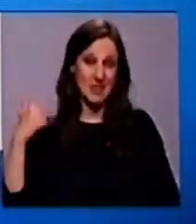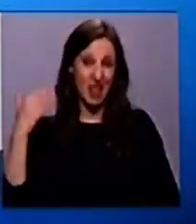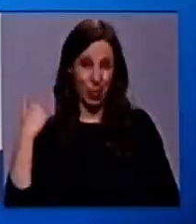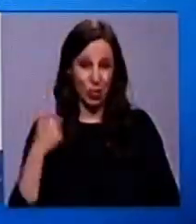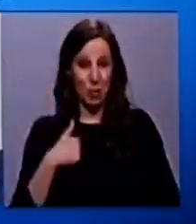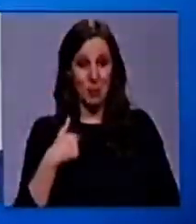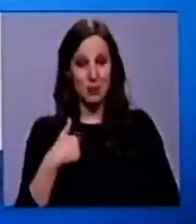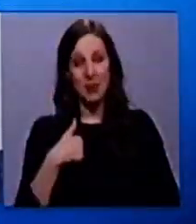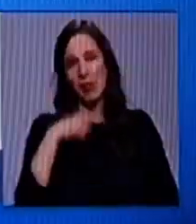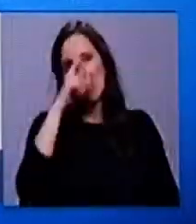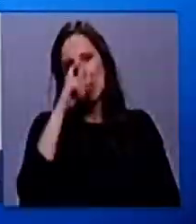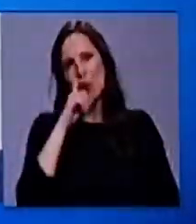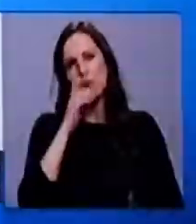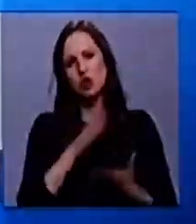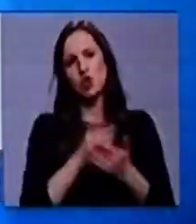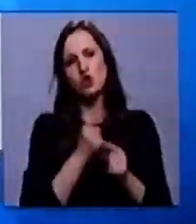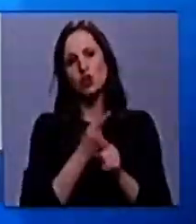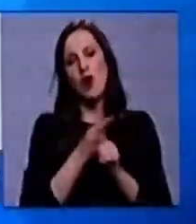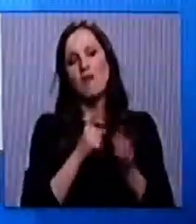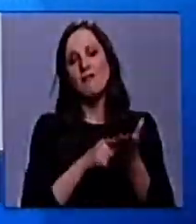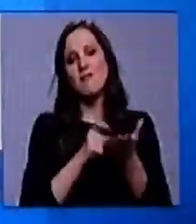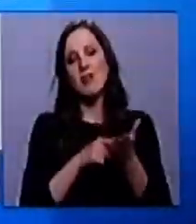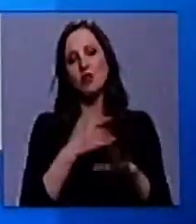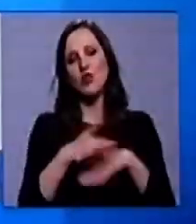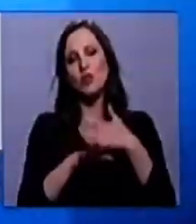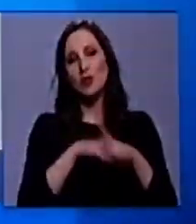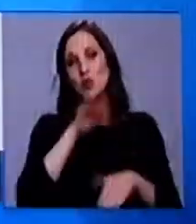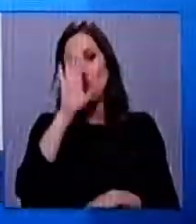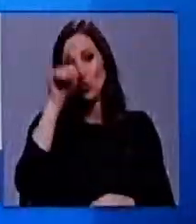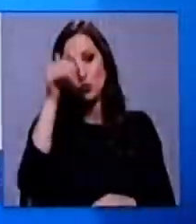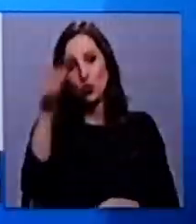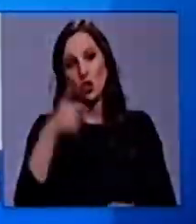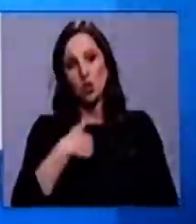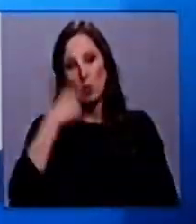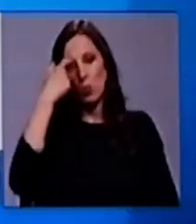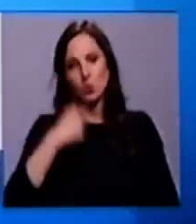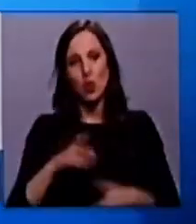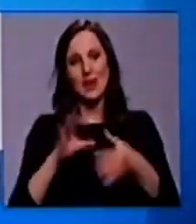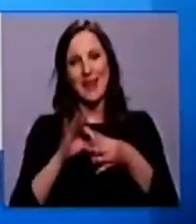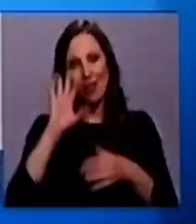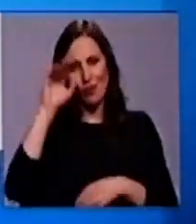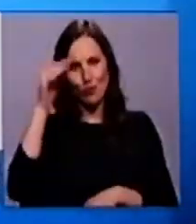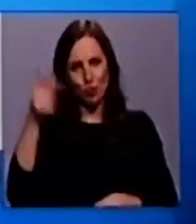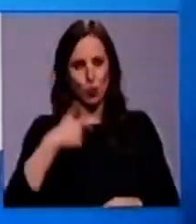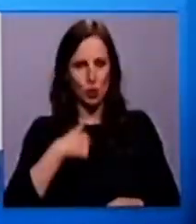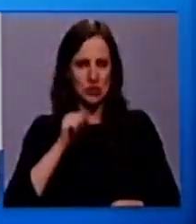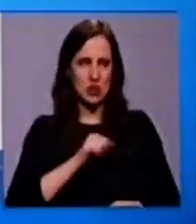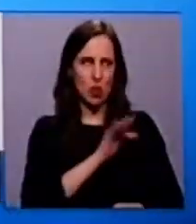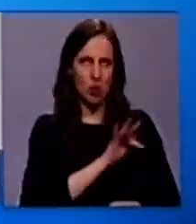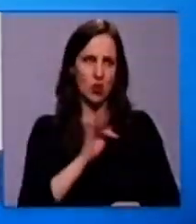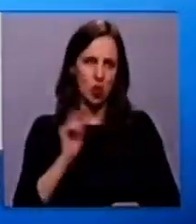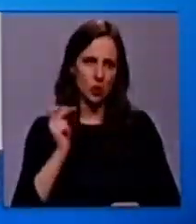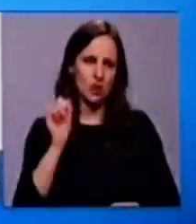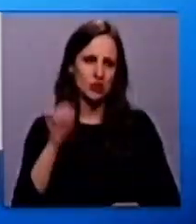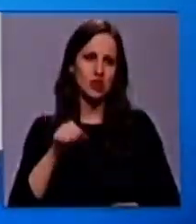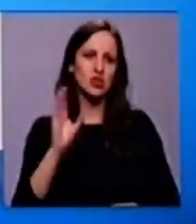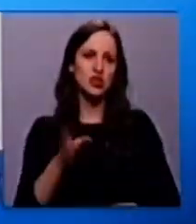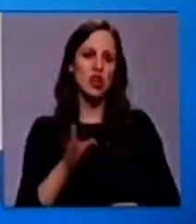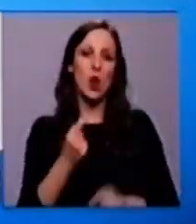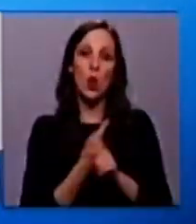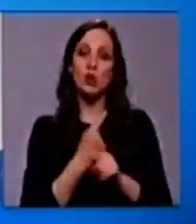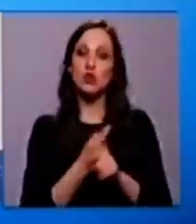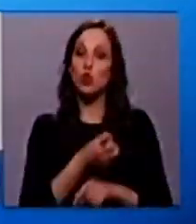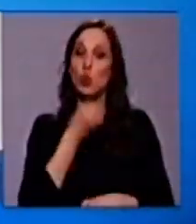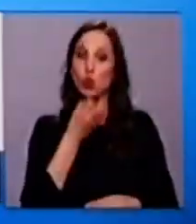me lembrar do que tenho que fazer no futuro. Mas sou uma pessoa de futuro. Sim, já passaram 44 anos de coisas muito boas,